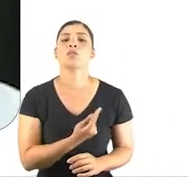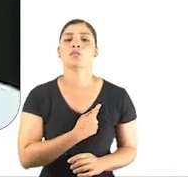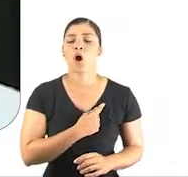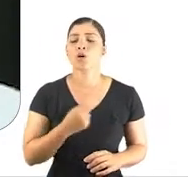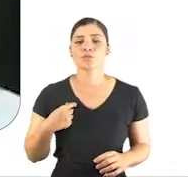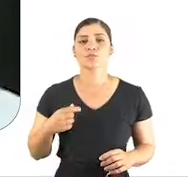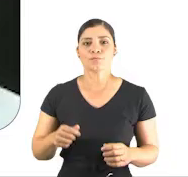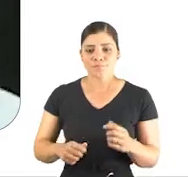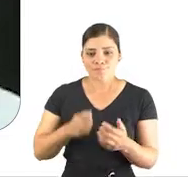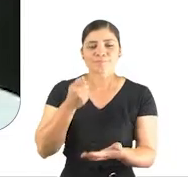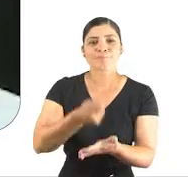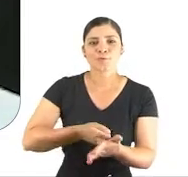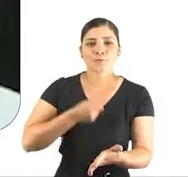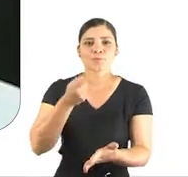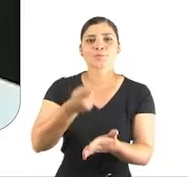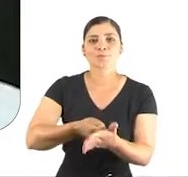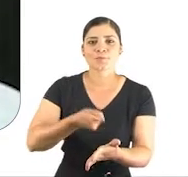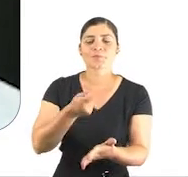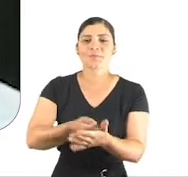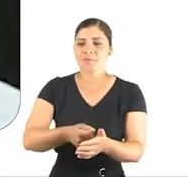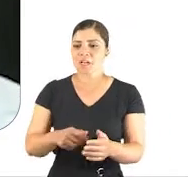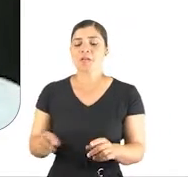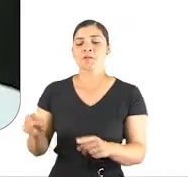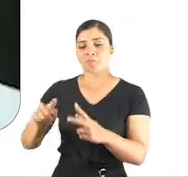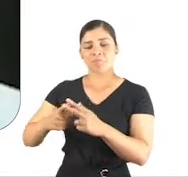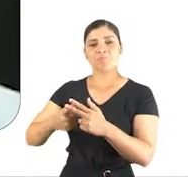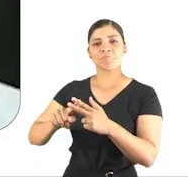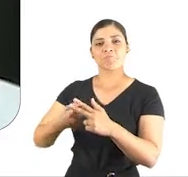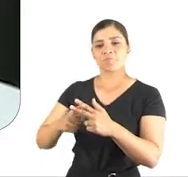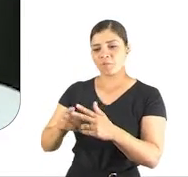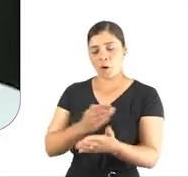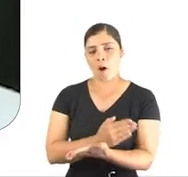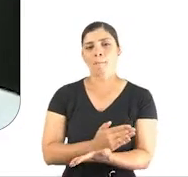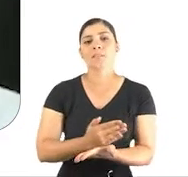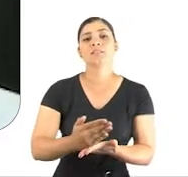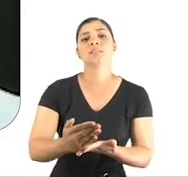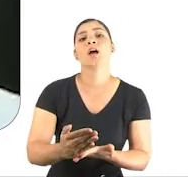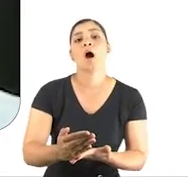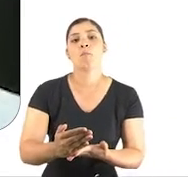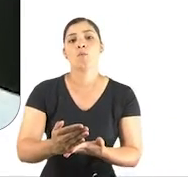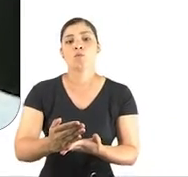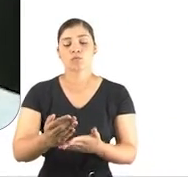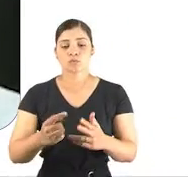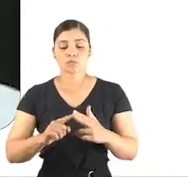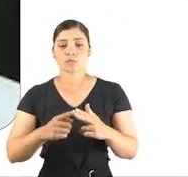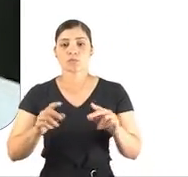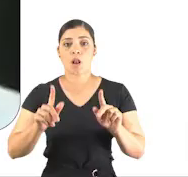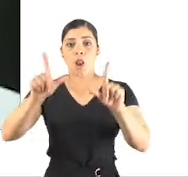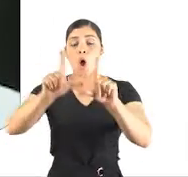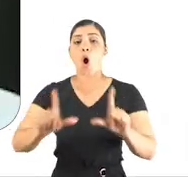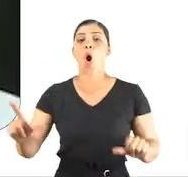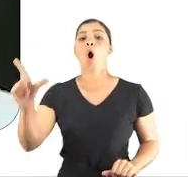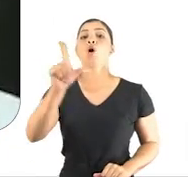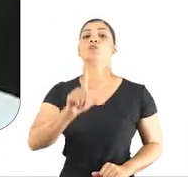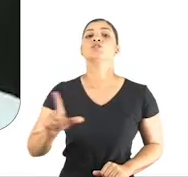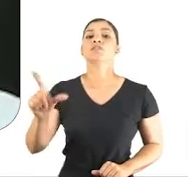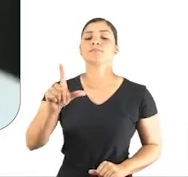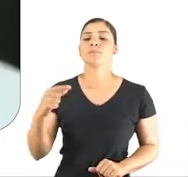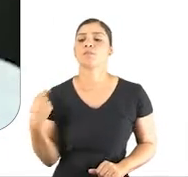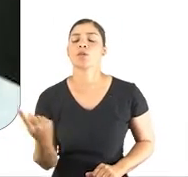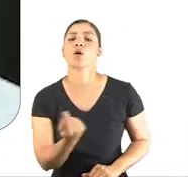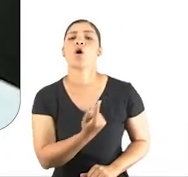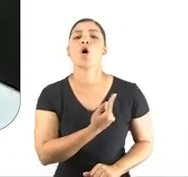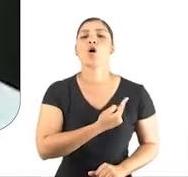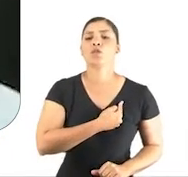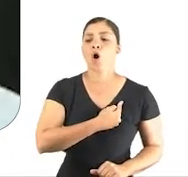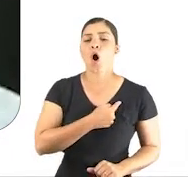estávamos pivotando a solução. Nós viemos do segmento, iniciamos, né, no segmento logístico, e nós estávamos pivotando,